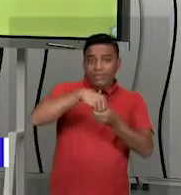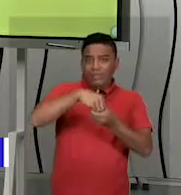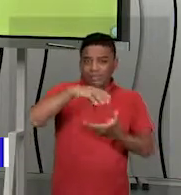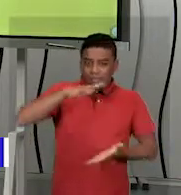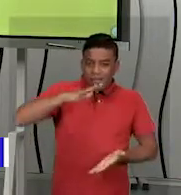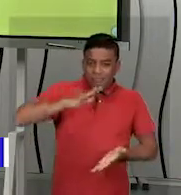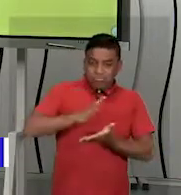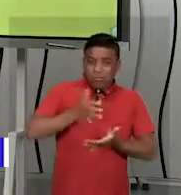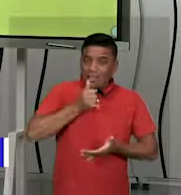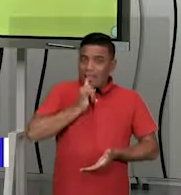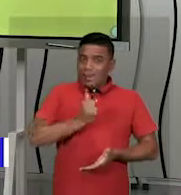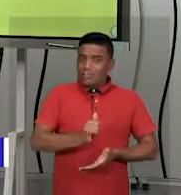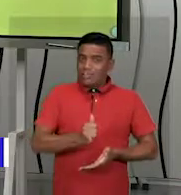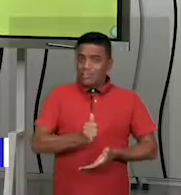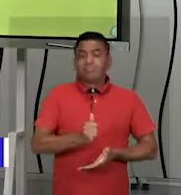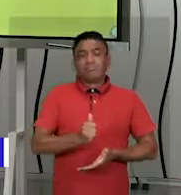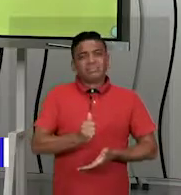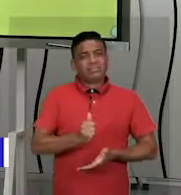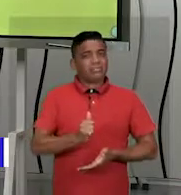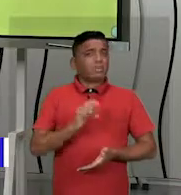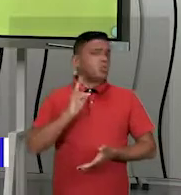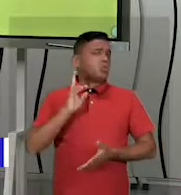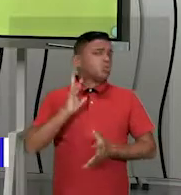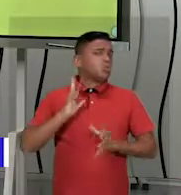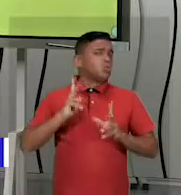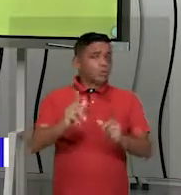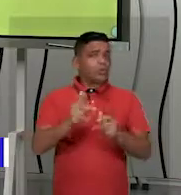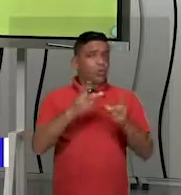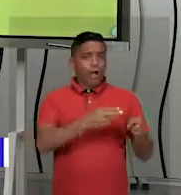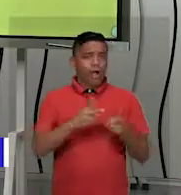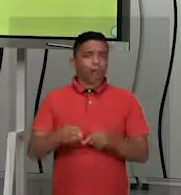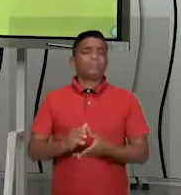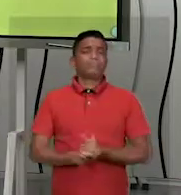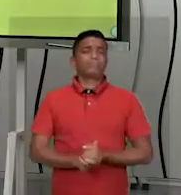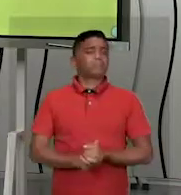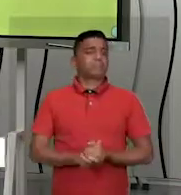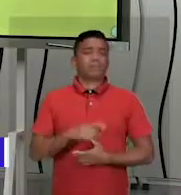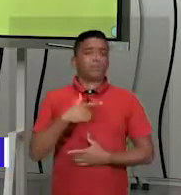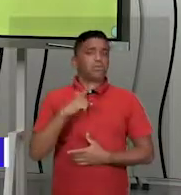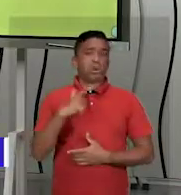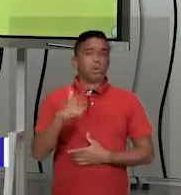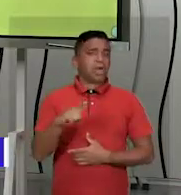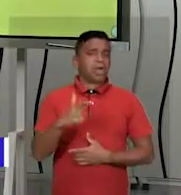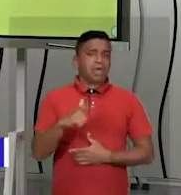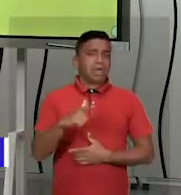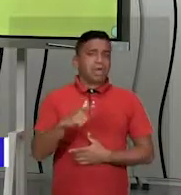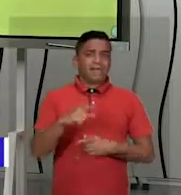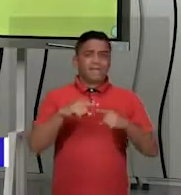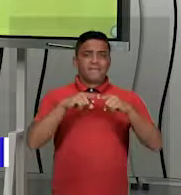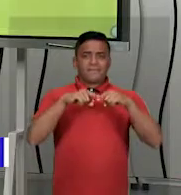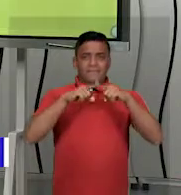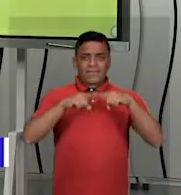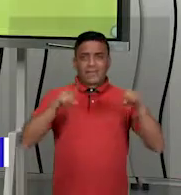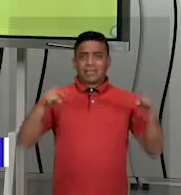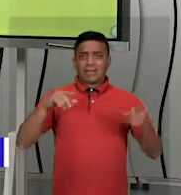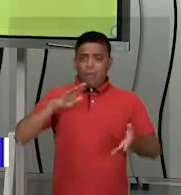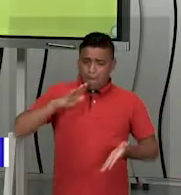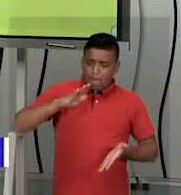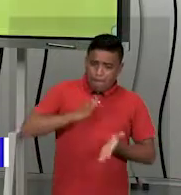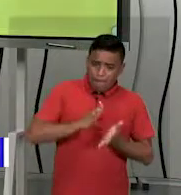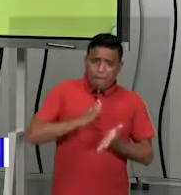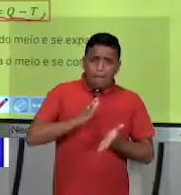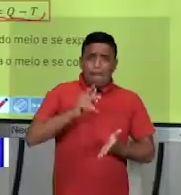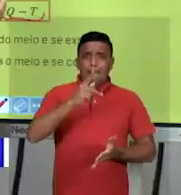isso vai acontecer para todas, obviamente. Mas como a temperatura, como aqui não há variação da pressão, nós teremos